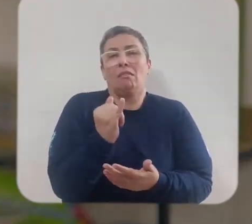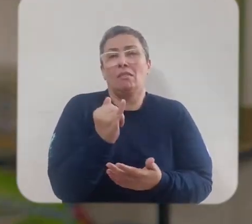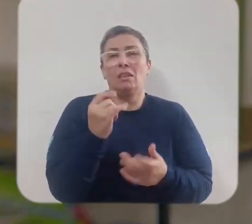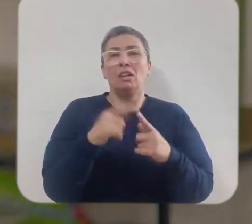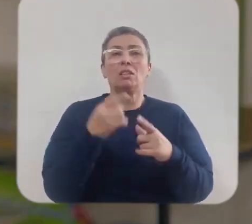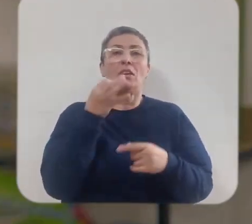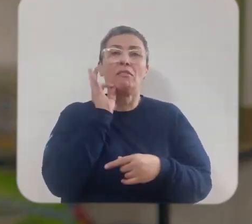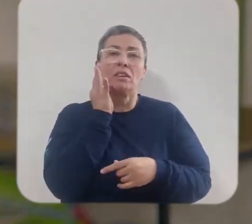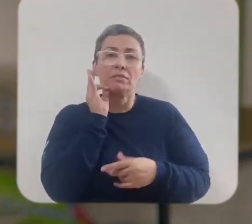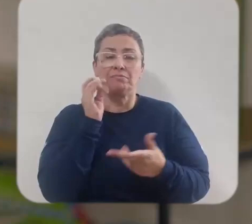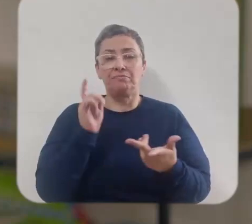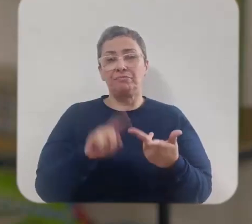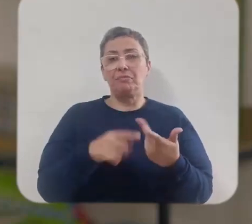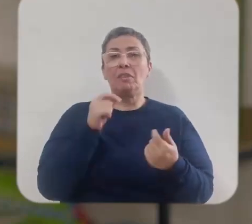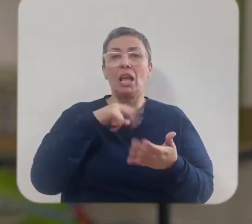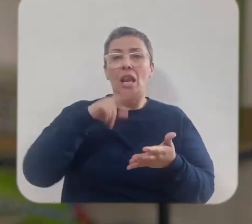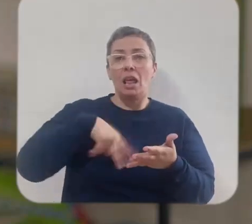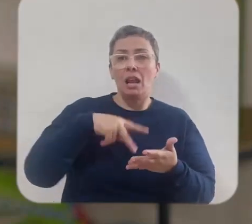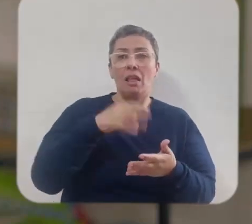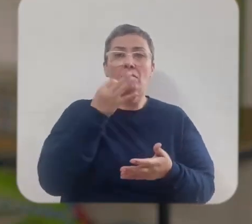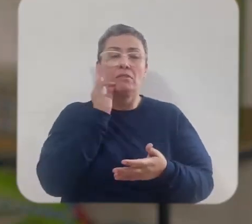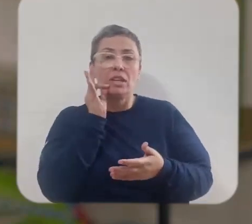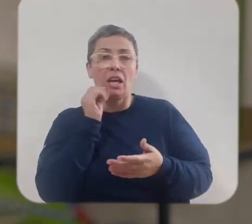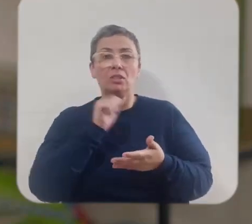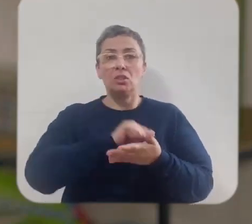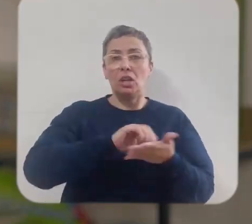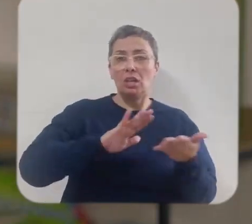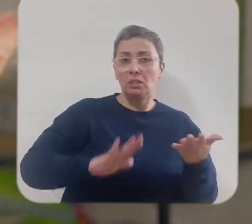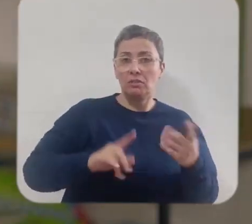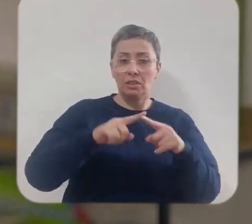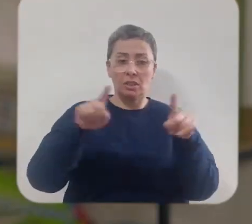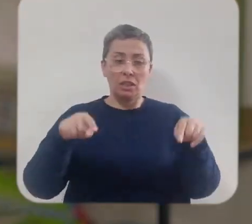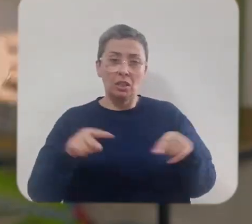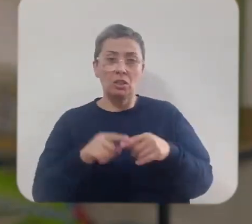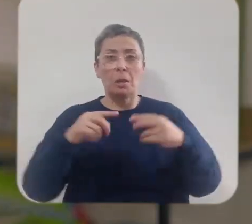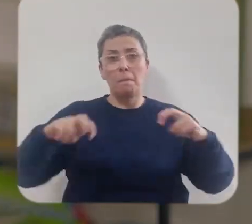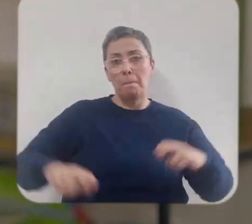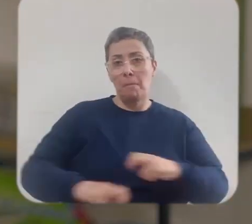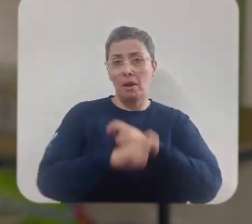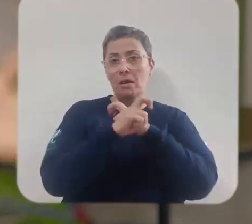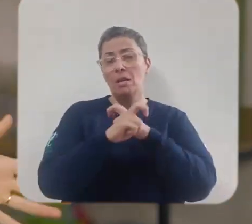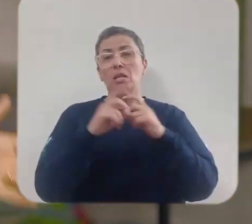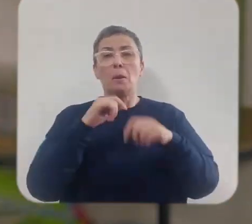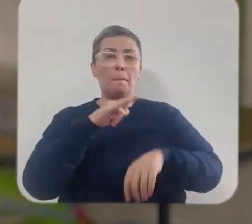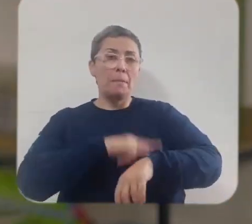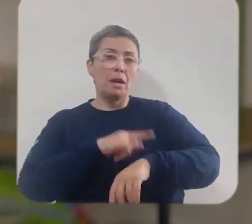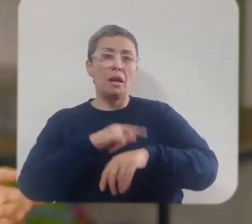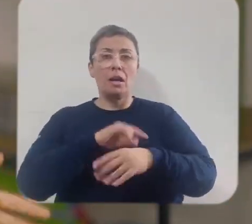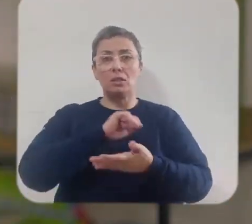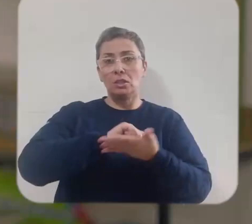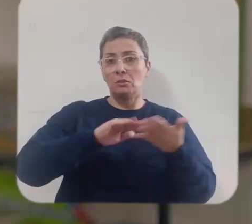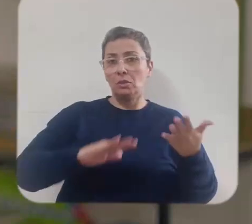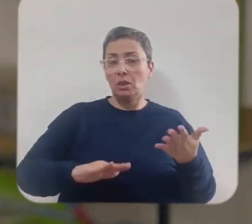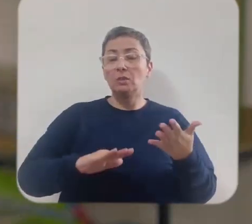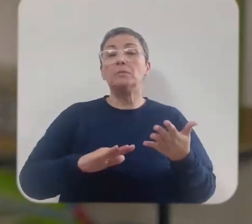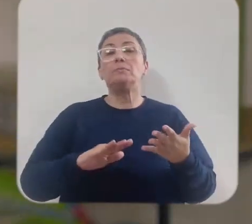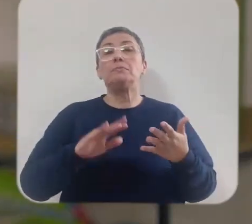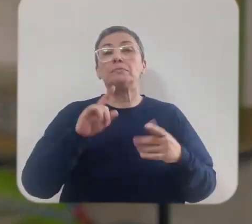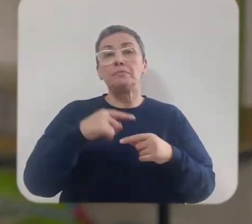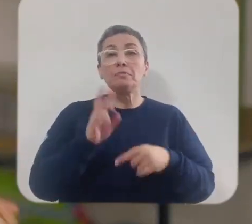né? Café, leitura, café, atividade em sala, parque, banheiro, atividade em